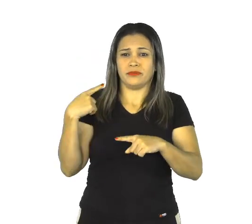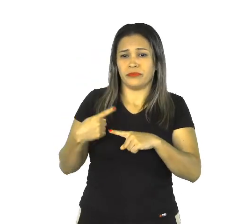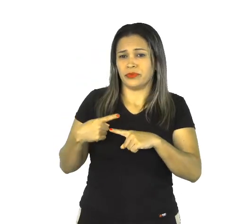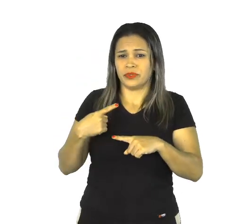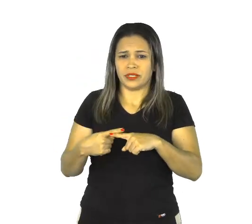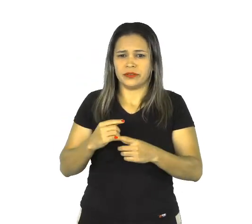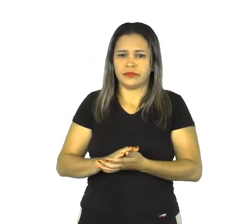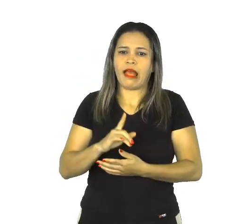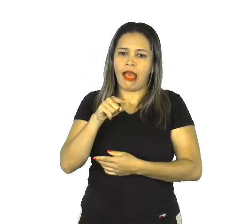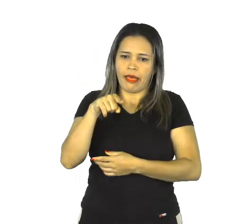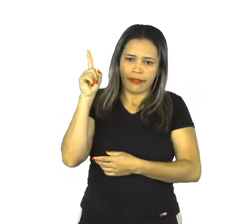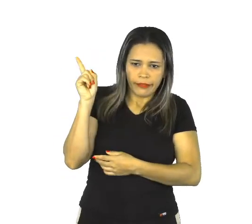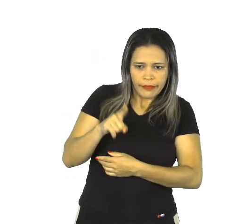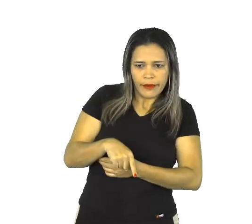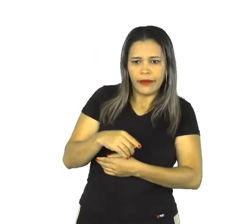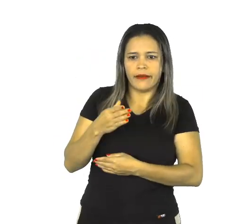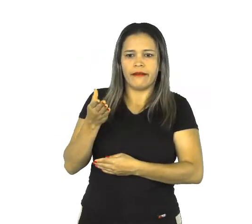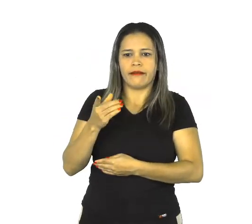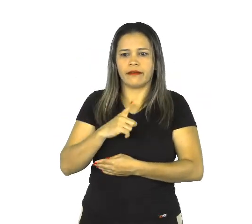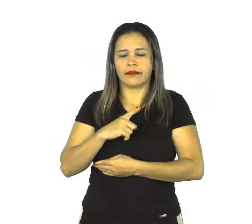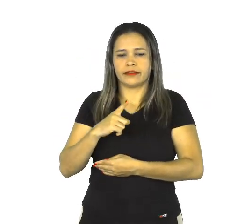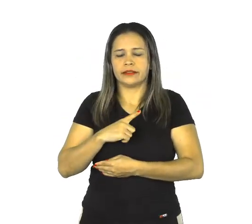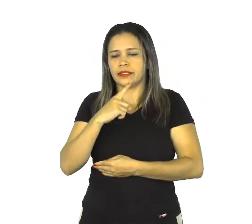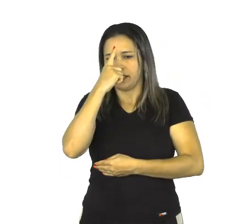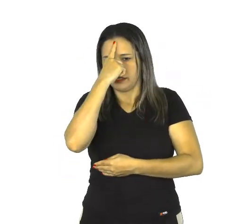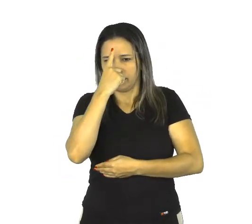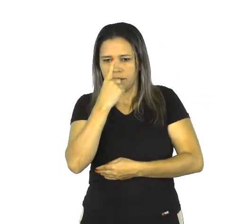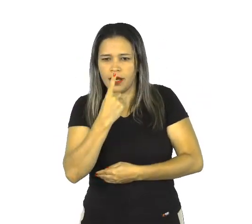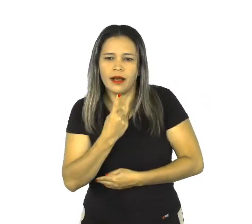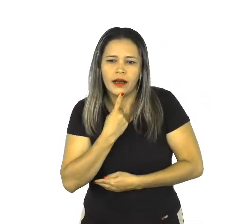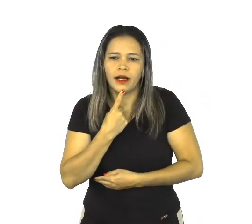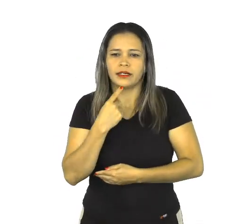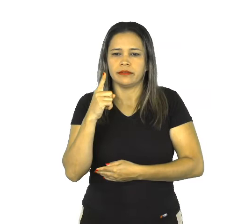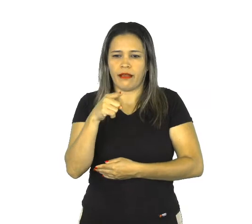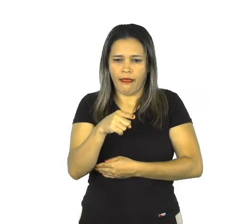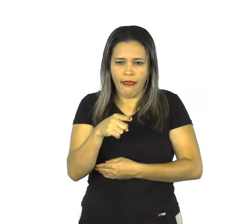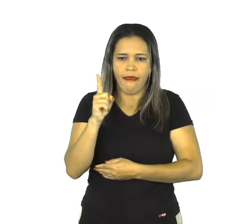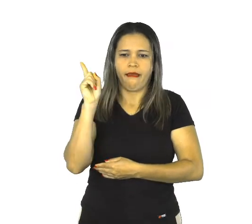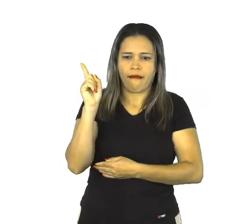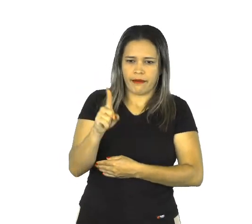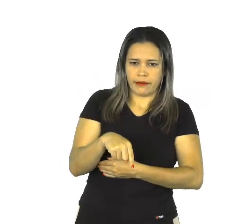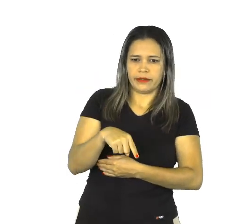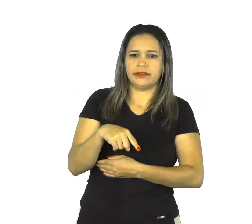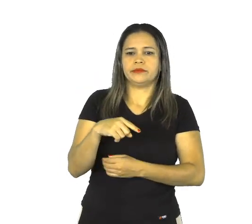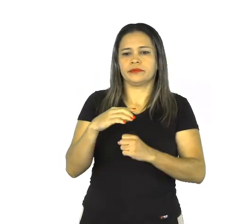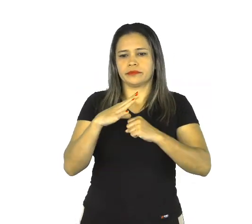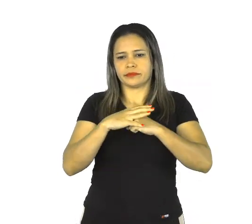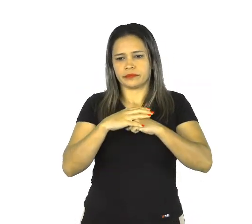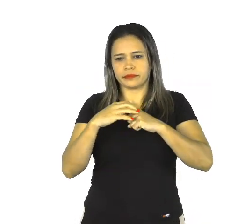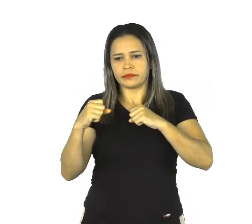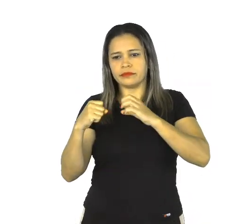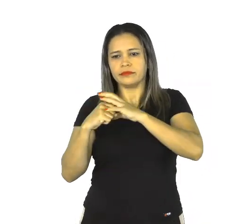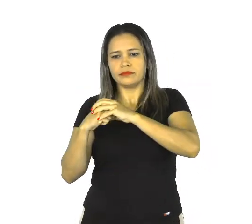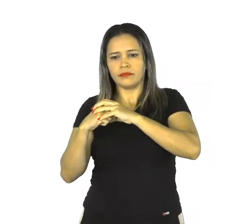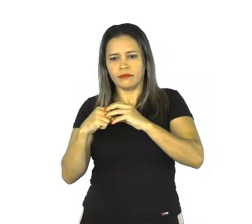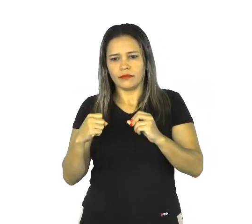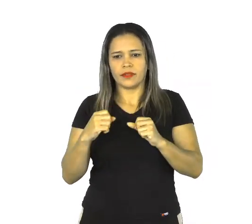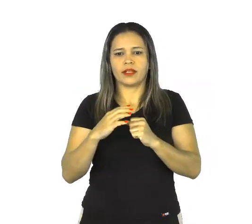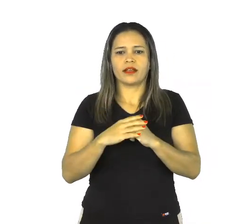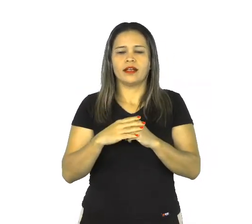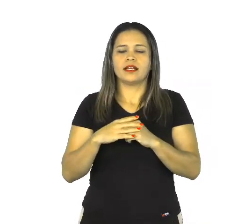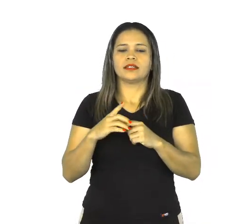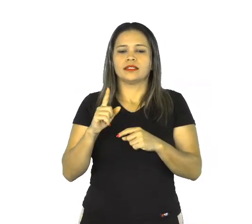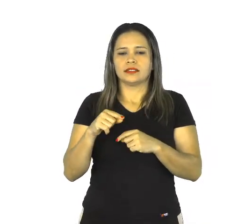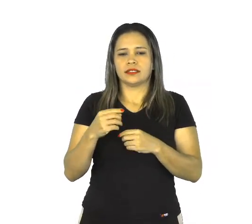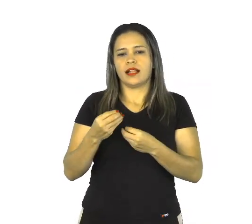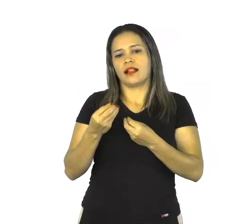É nela que formam as imagens, é através dela e das células dela que formam as imagens.